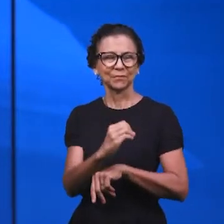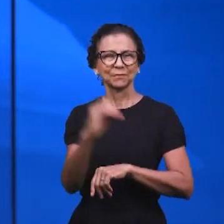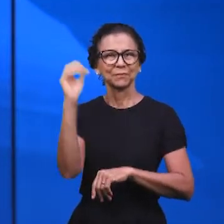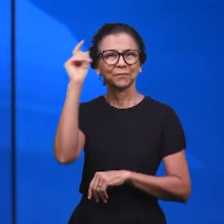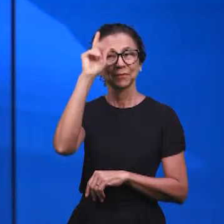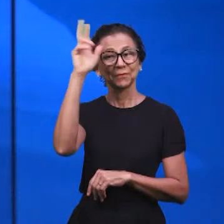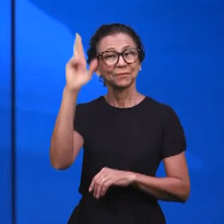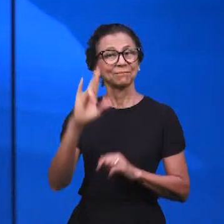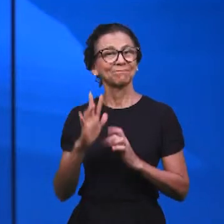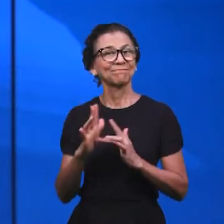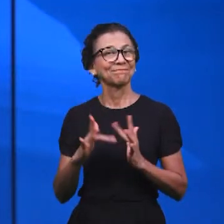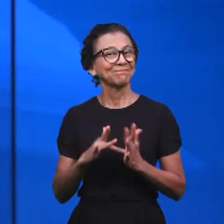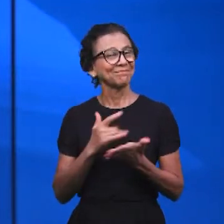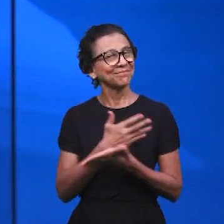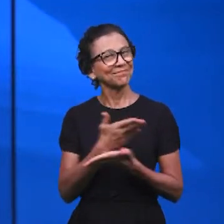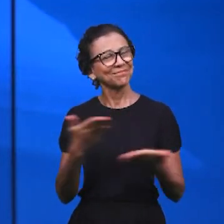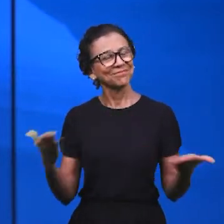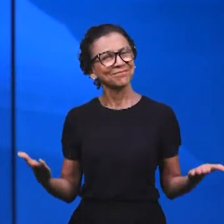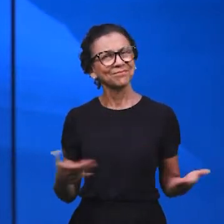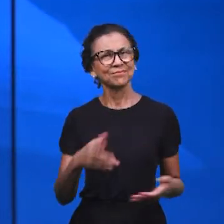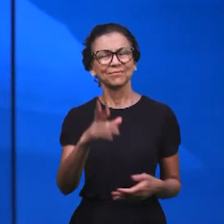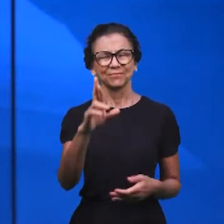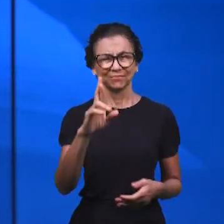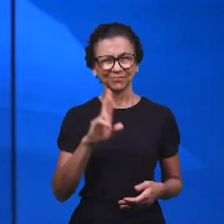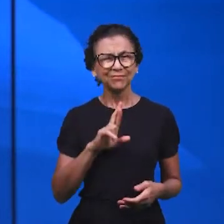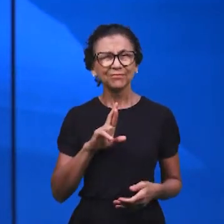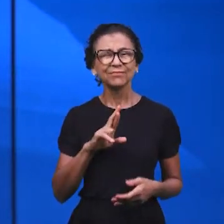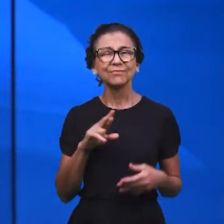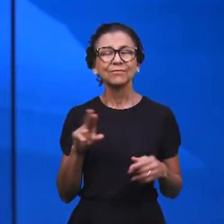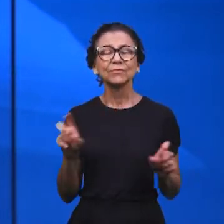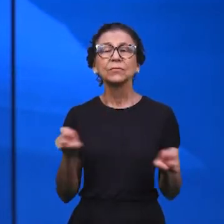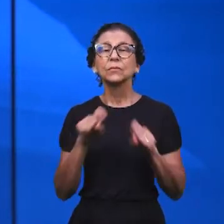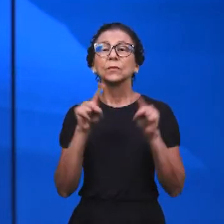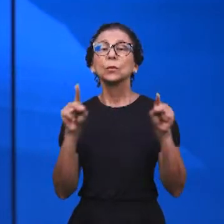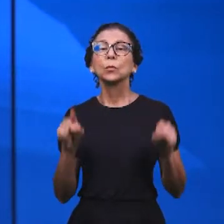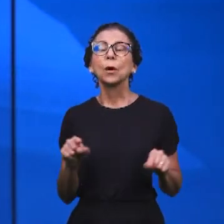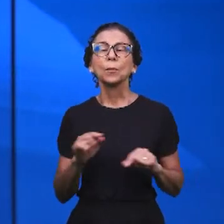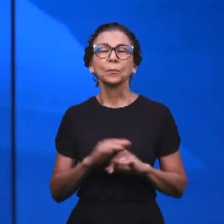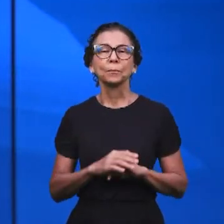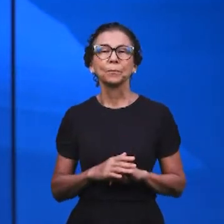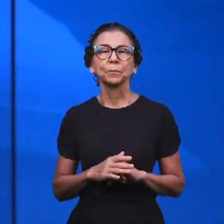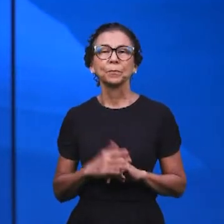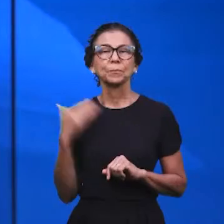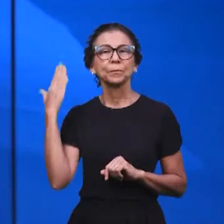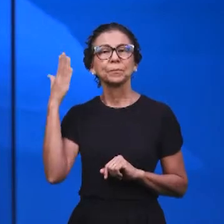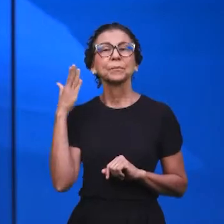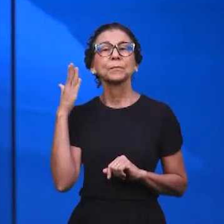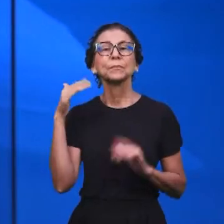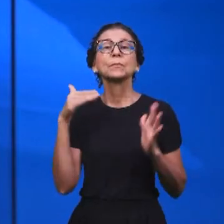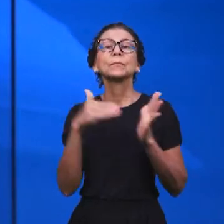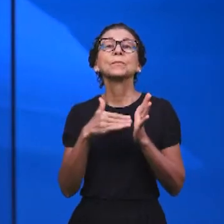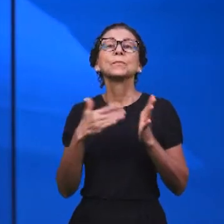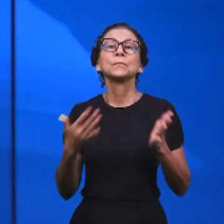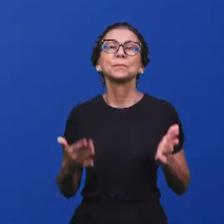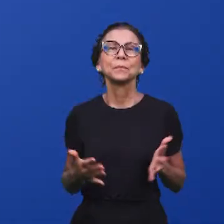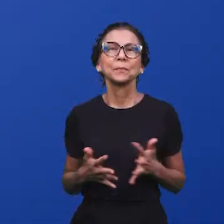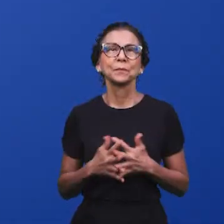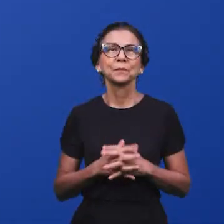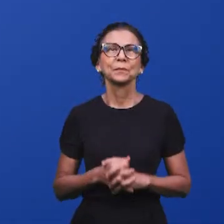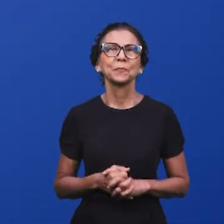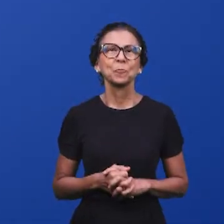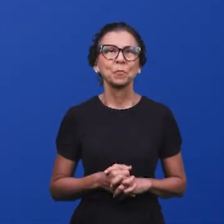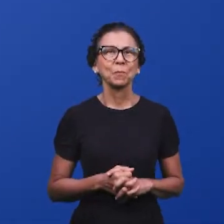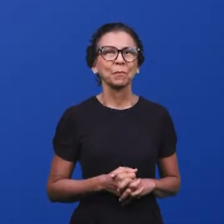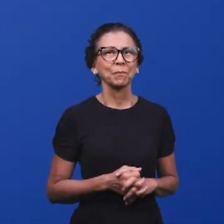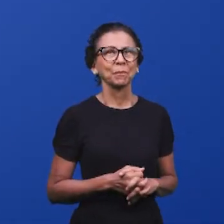paz do Senhor Jesus, mostra-nos agora esta resposta sobre qual será a última mensagem, irmã. A paz do Senhor Jesus. A